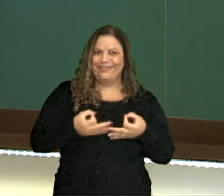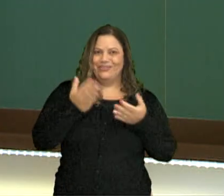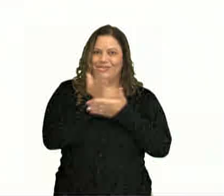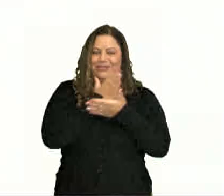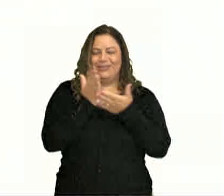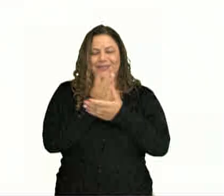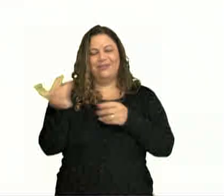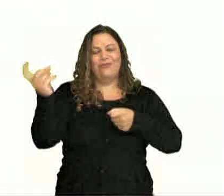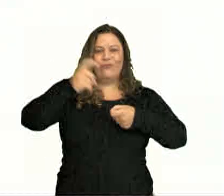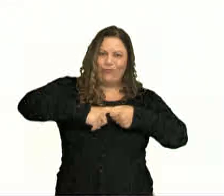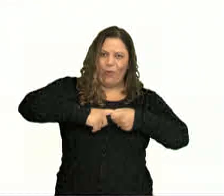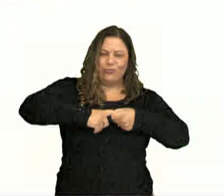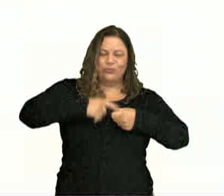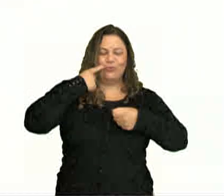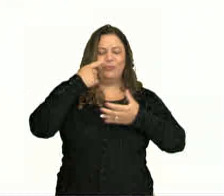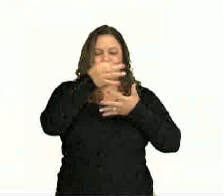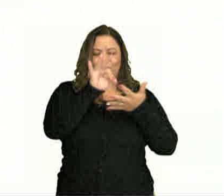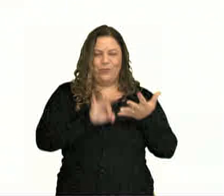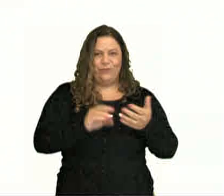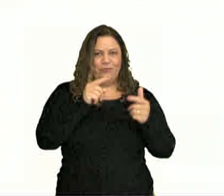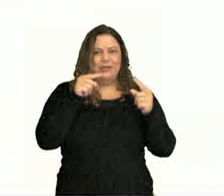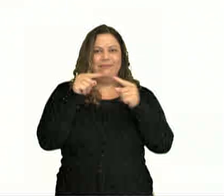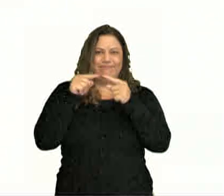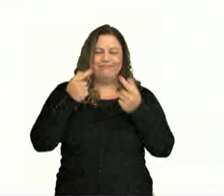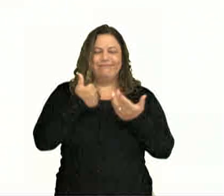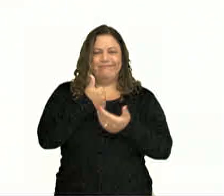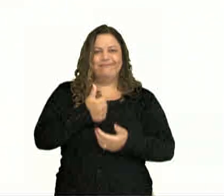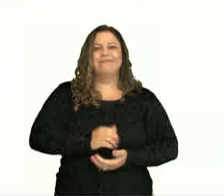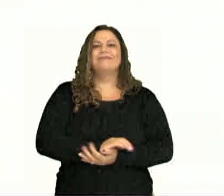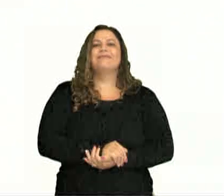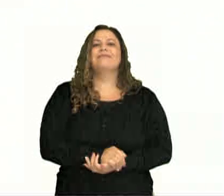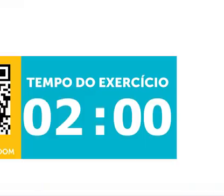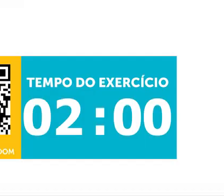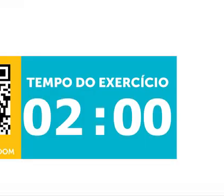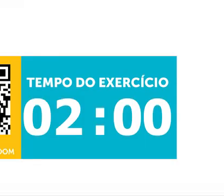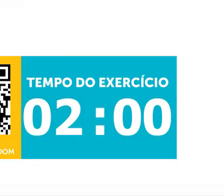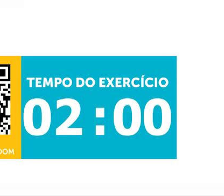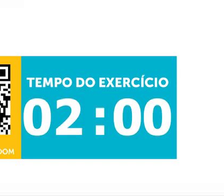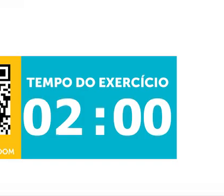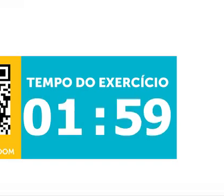eu volto já para conferir contigo, combinado?